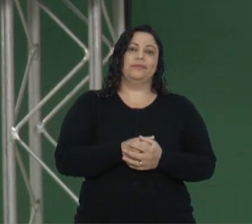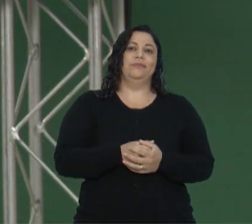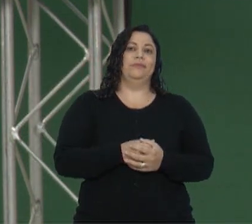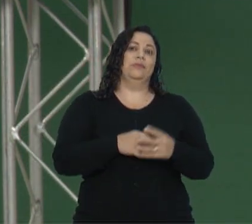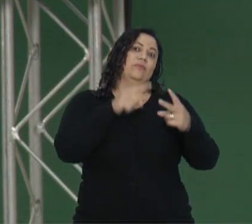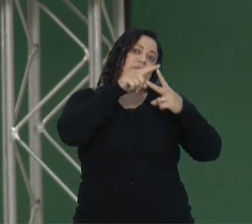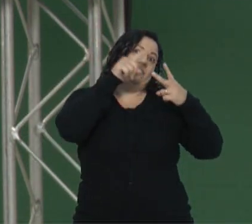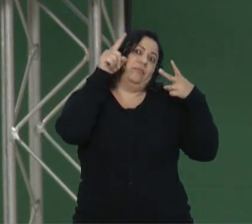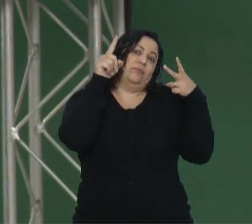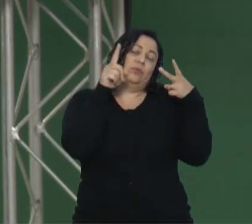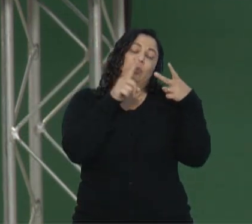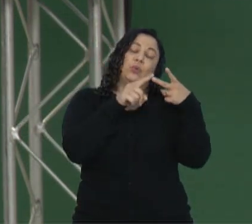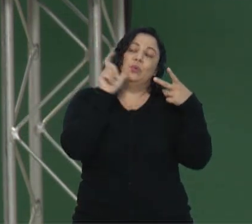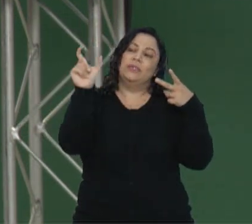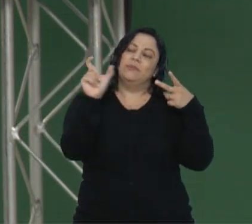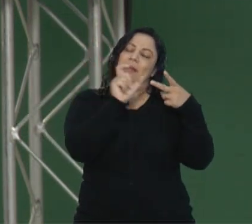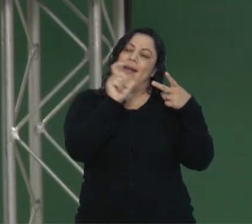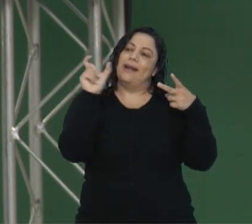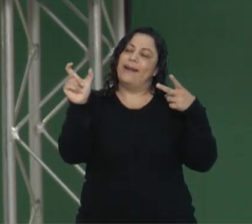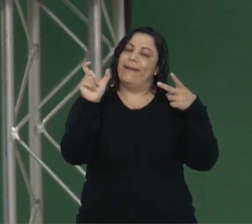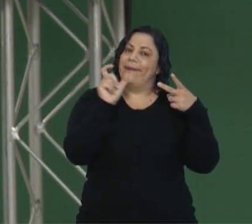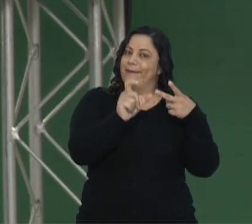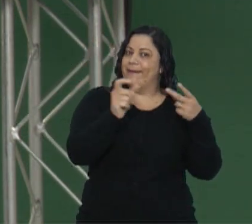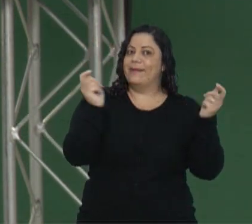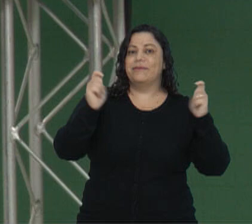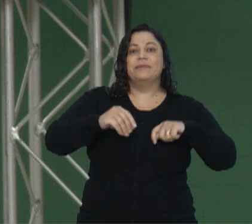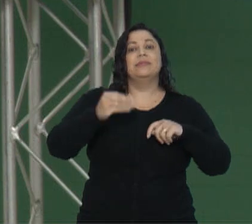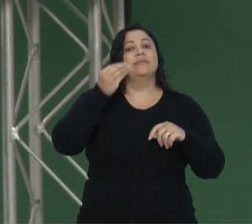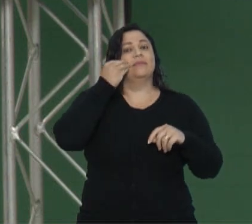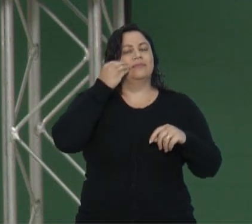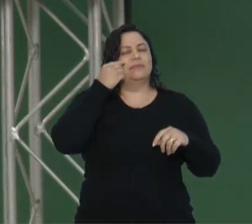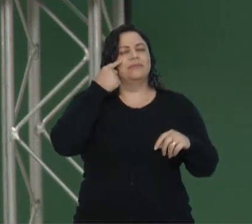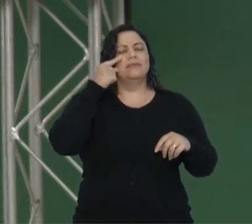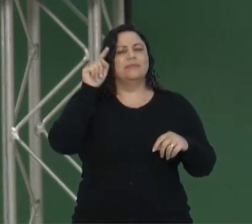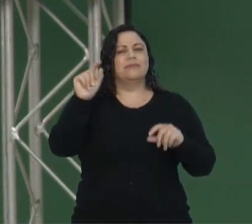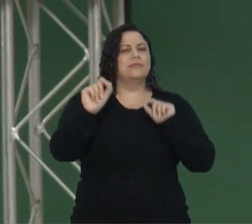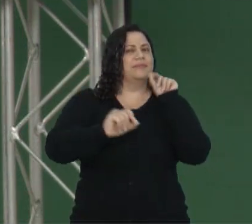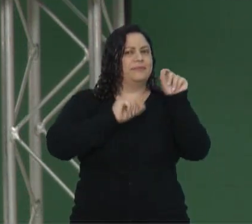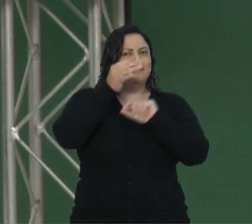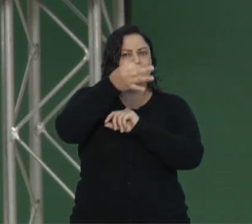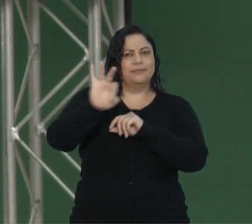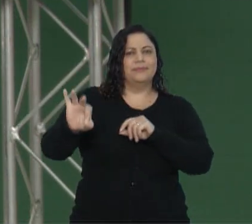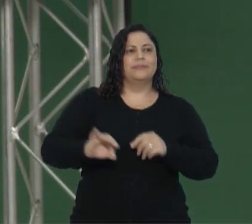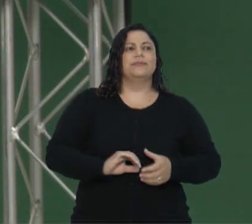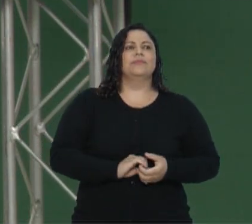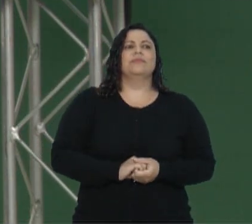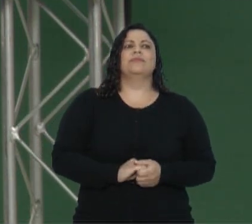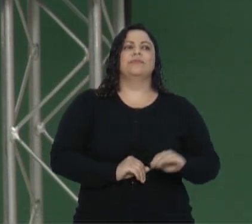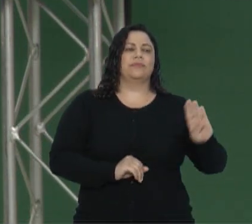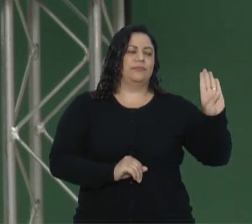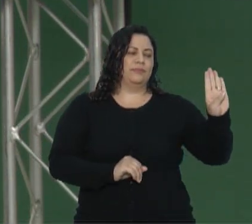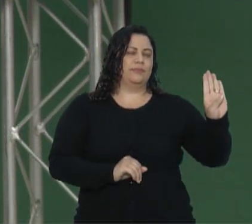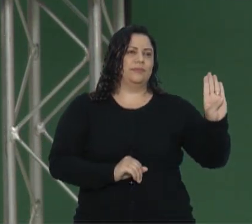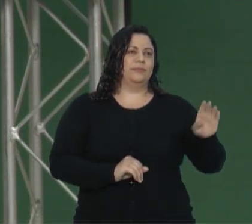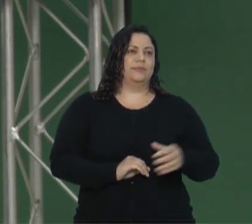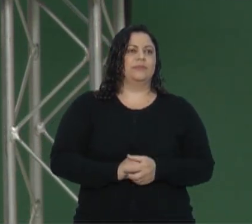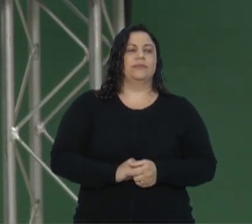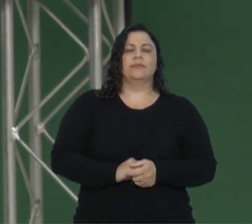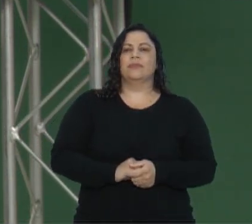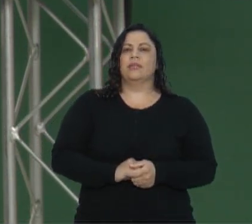tipos de preposição que cabem aqui. Você vai tentar colocar na frente pra gente ver se você acertou. Na letra B, estou